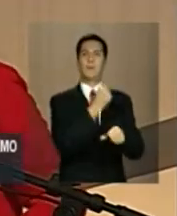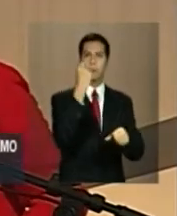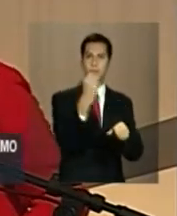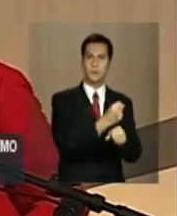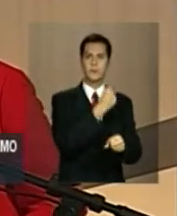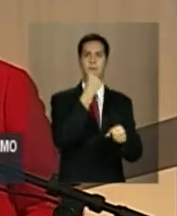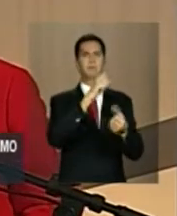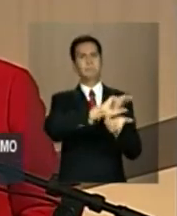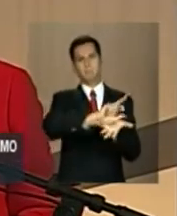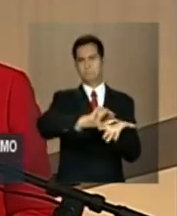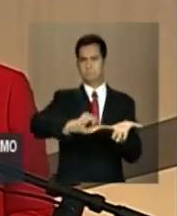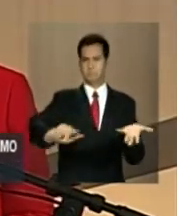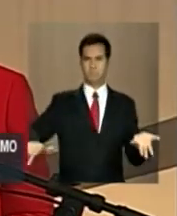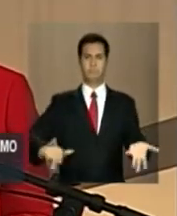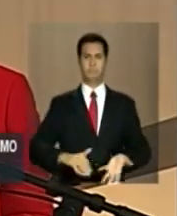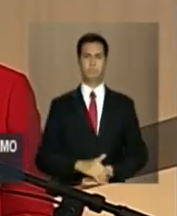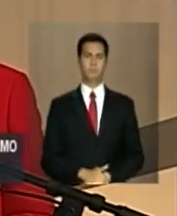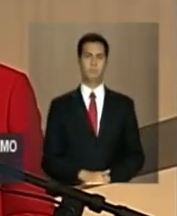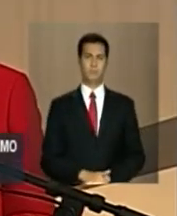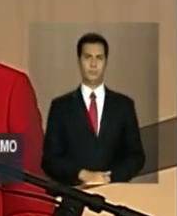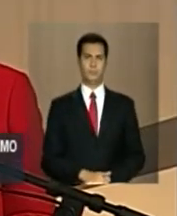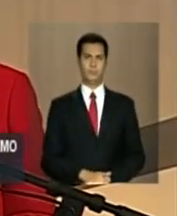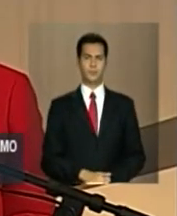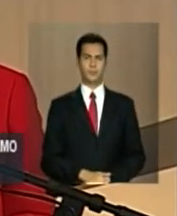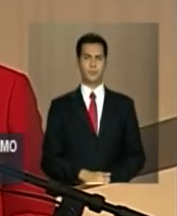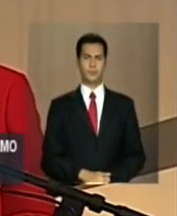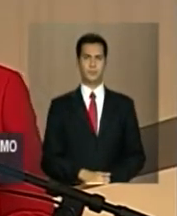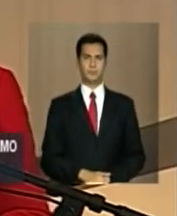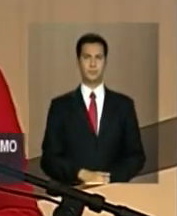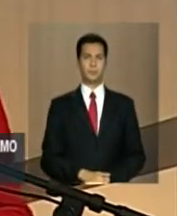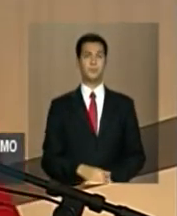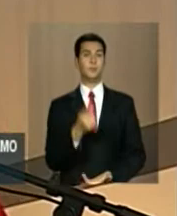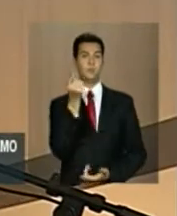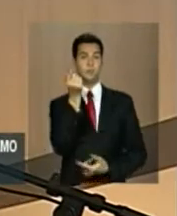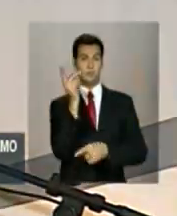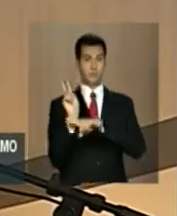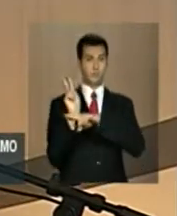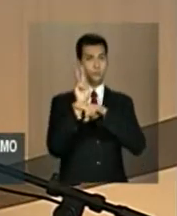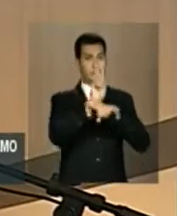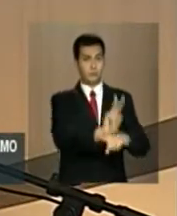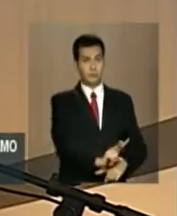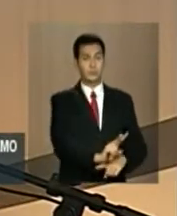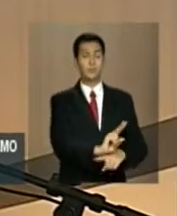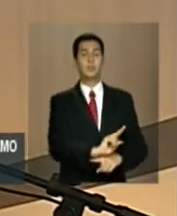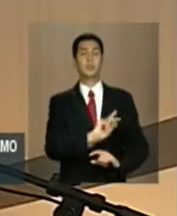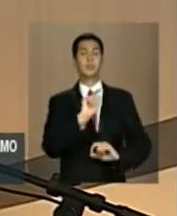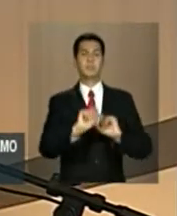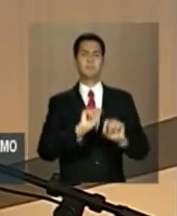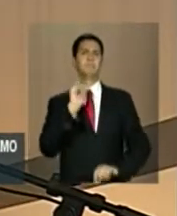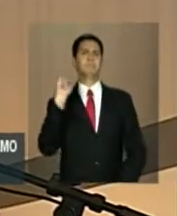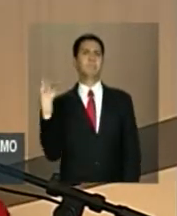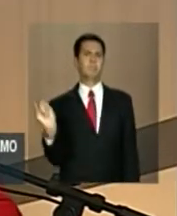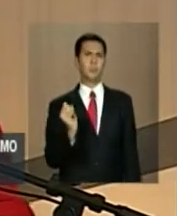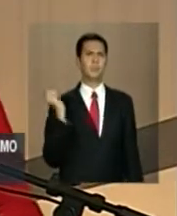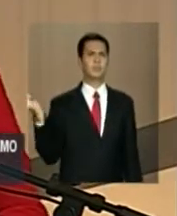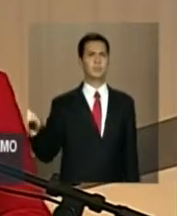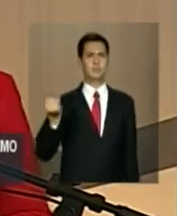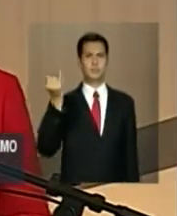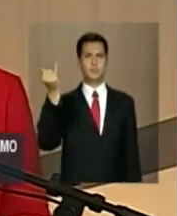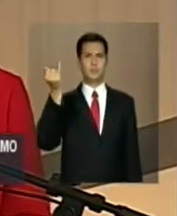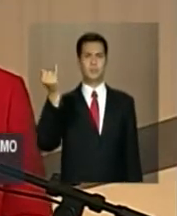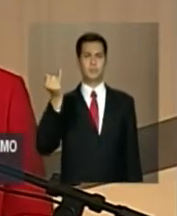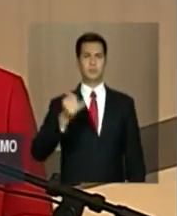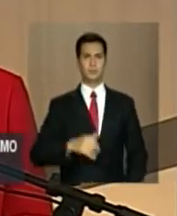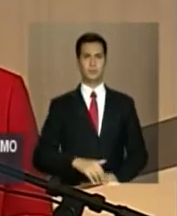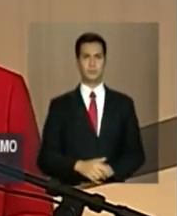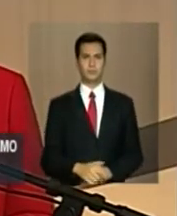ações de infraestrutura. Esse financiamento, ele é tão mais importante quanto a